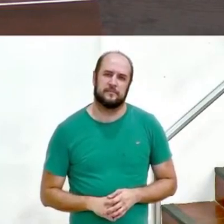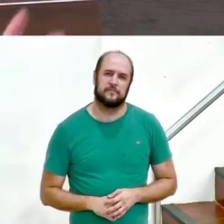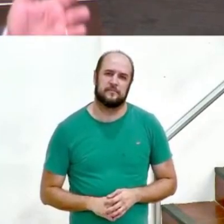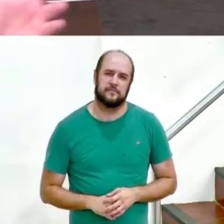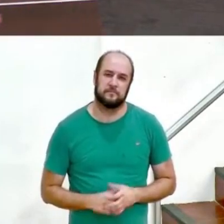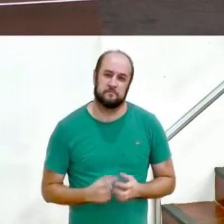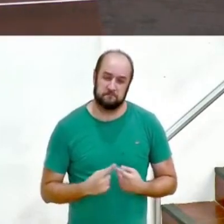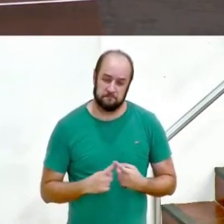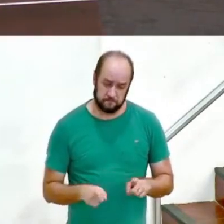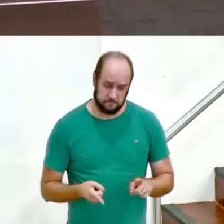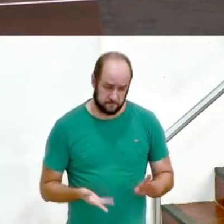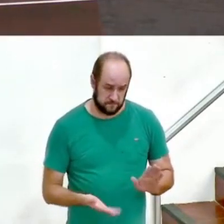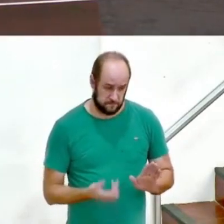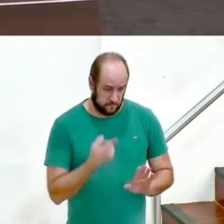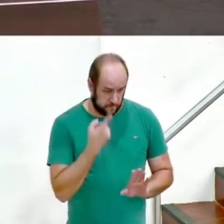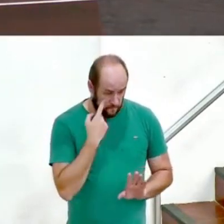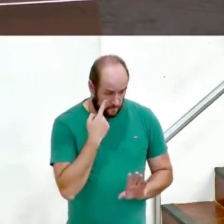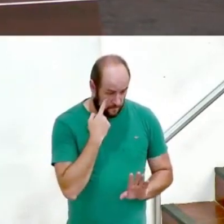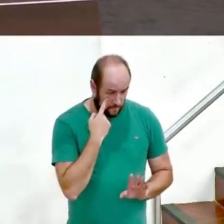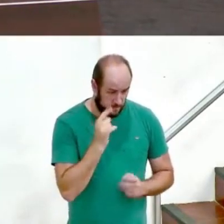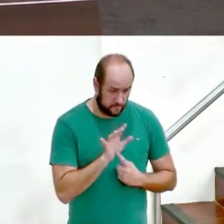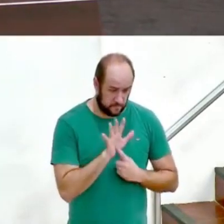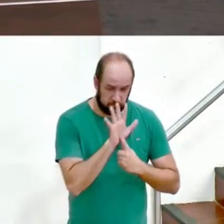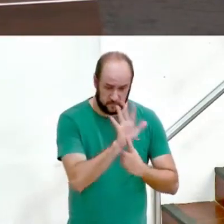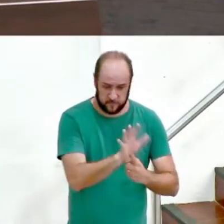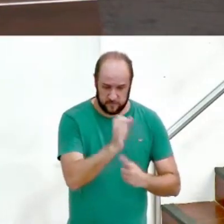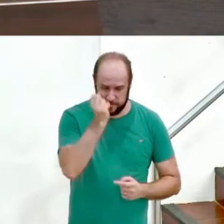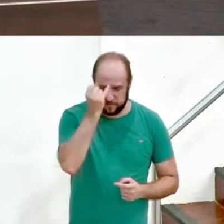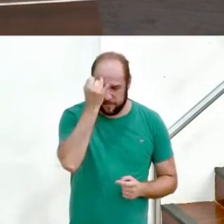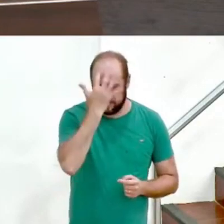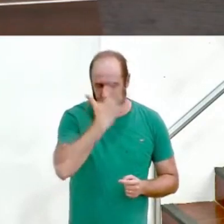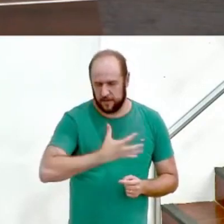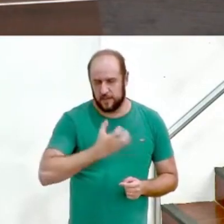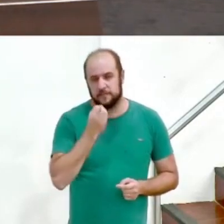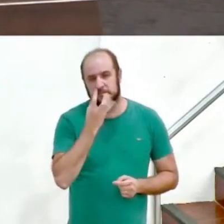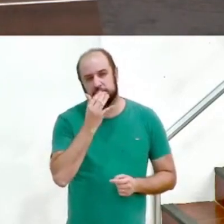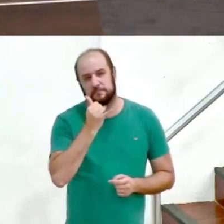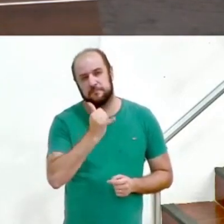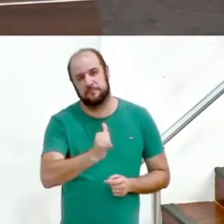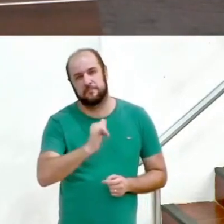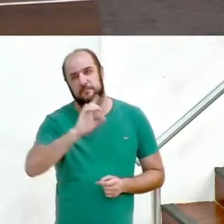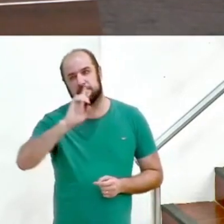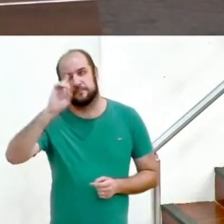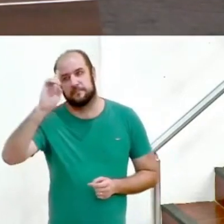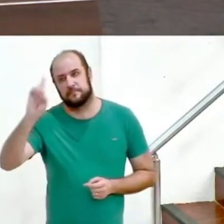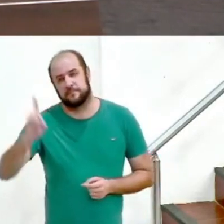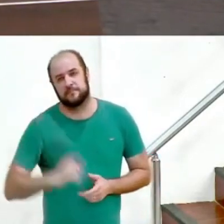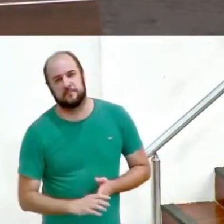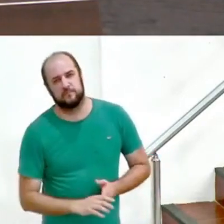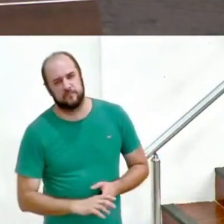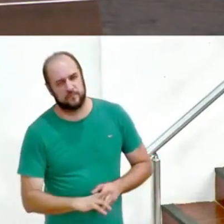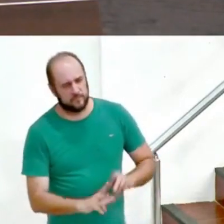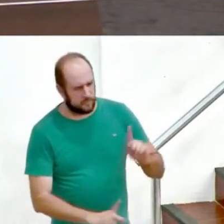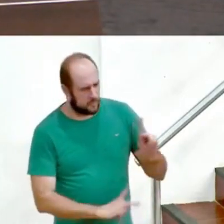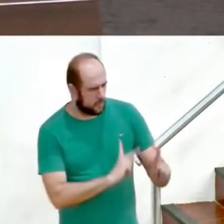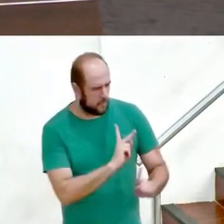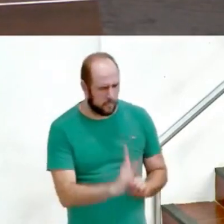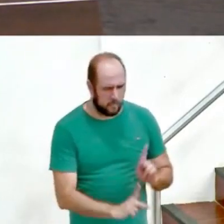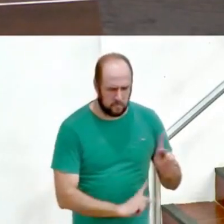Mas o que nós temos aqui é uma manifestação da graça bendita de Deus a um povo que